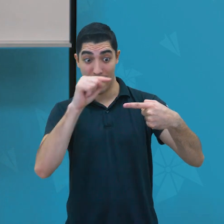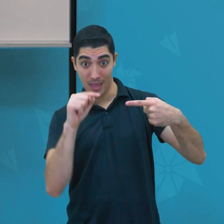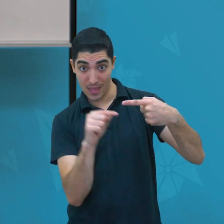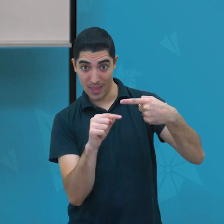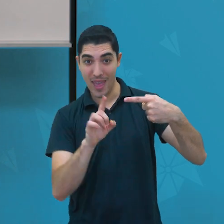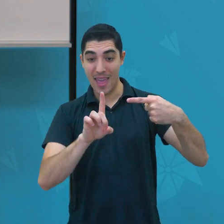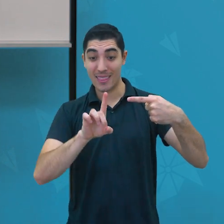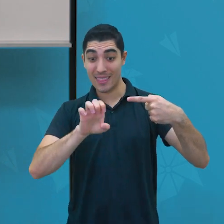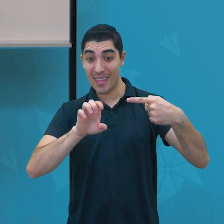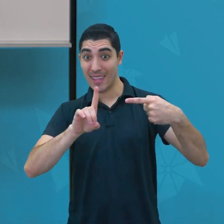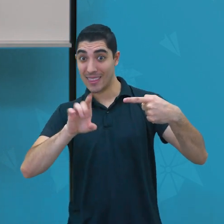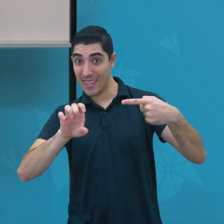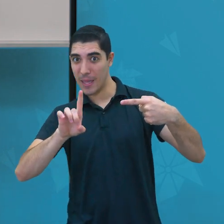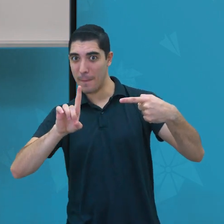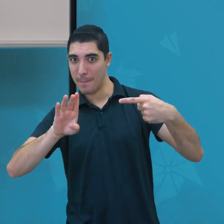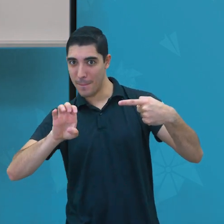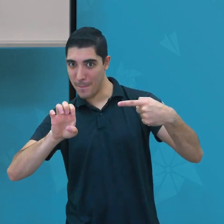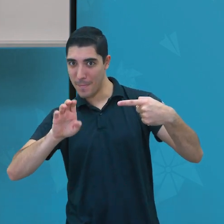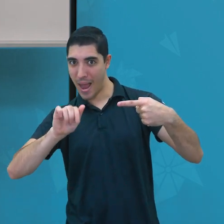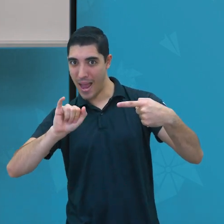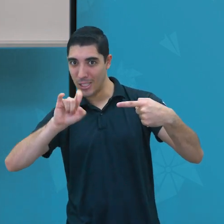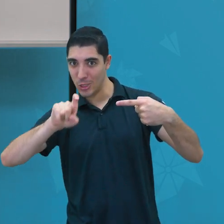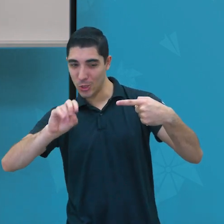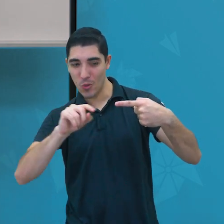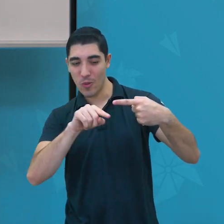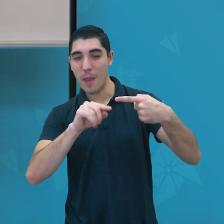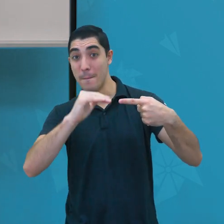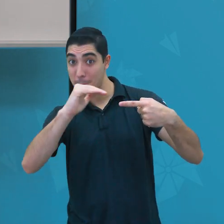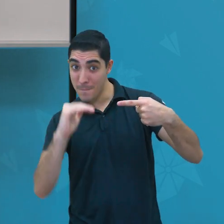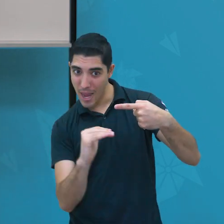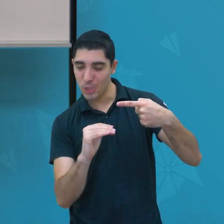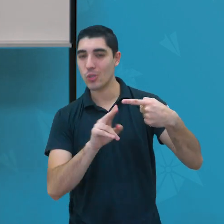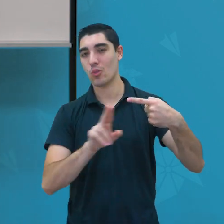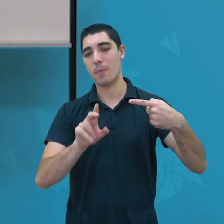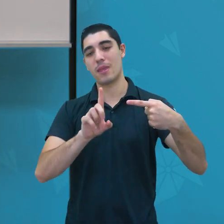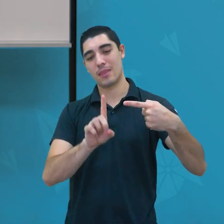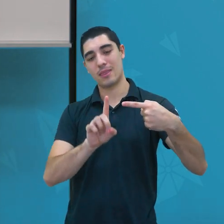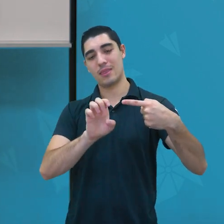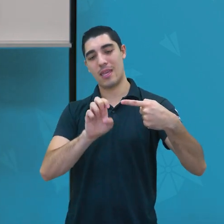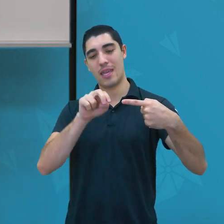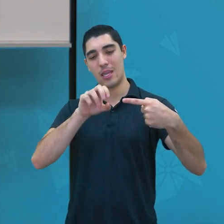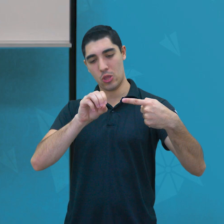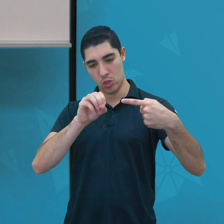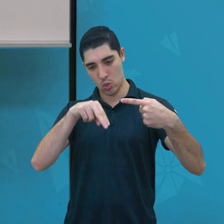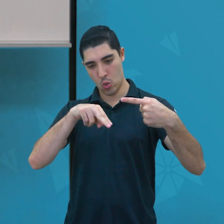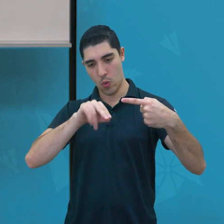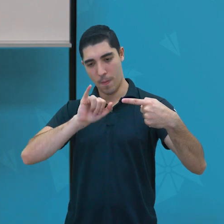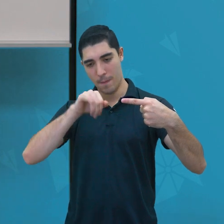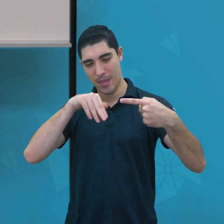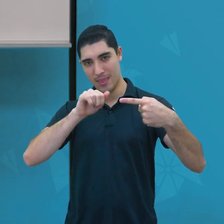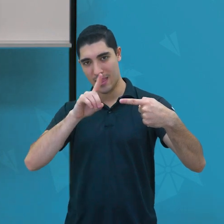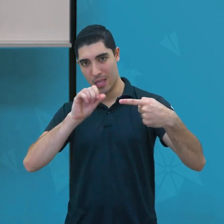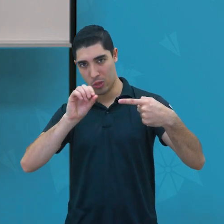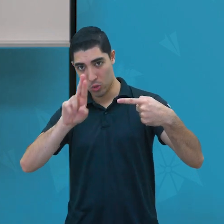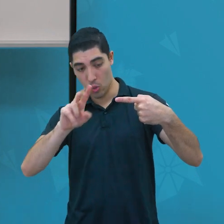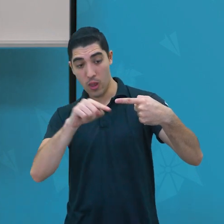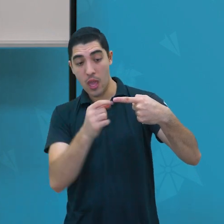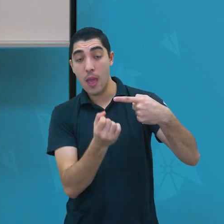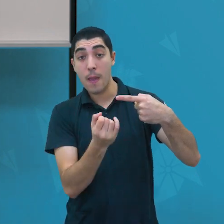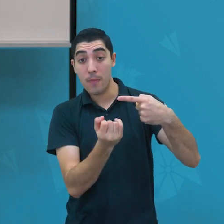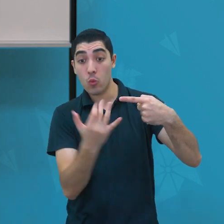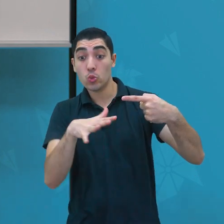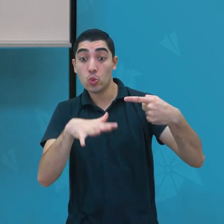de baixo, de baixo, é o denominador, o qual representa o total